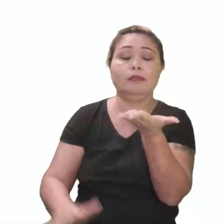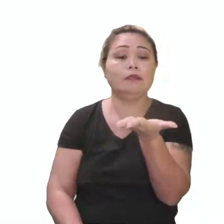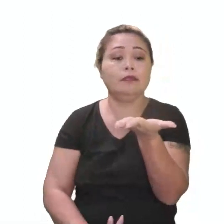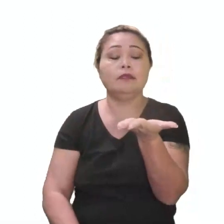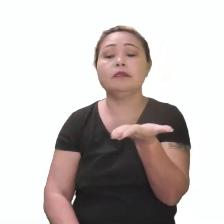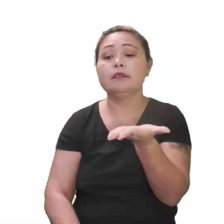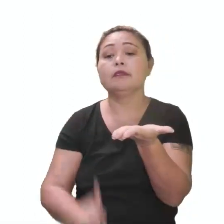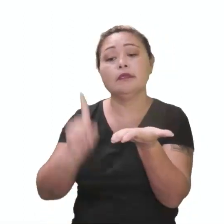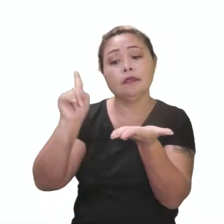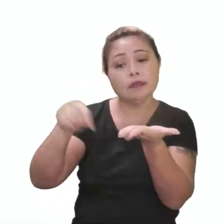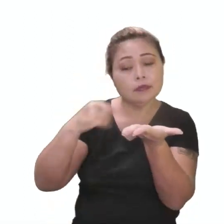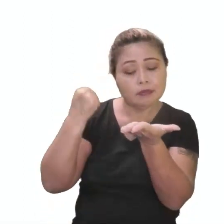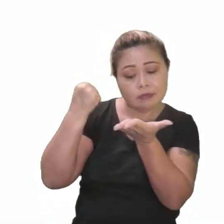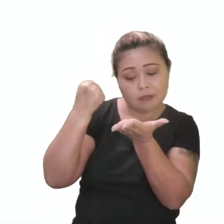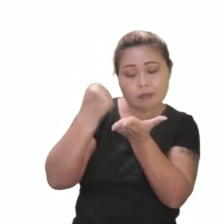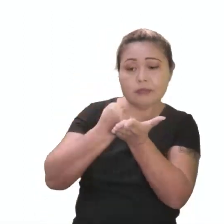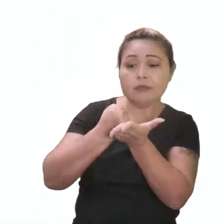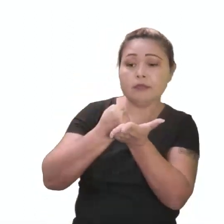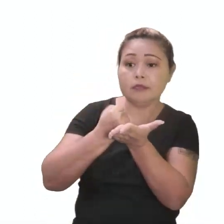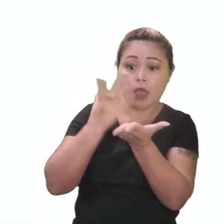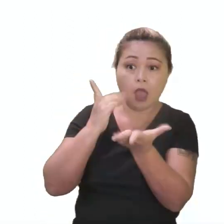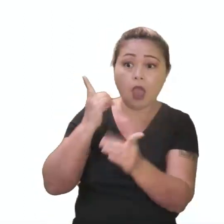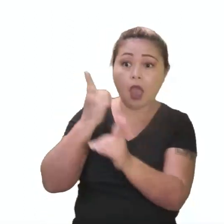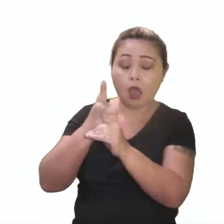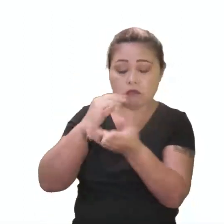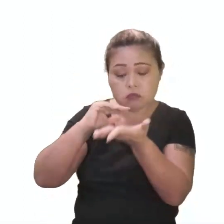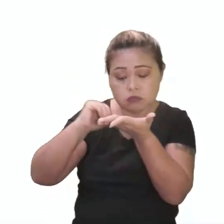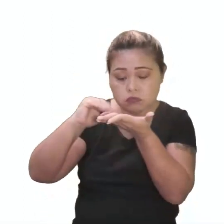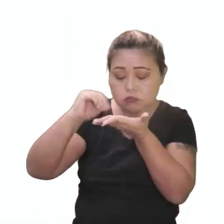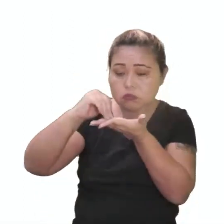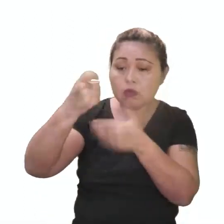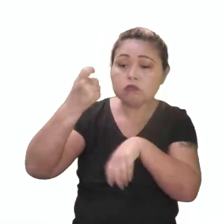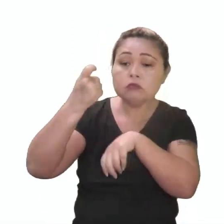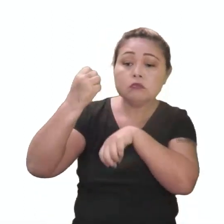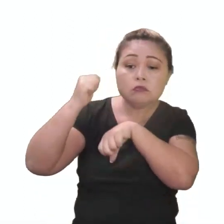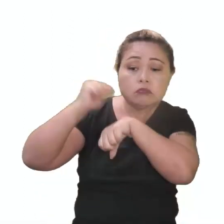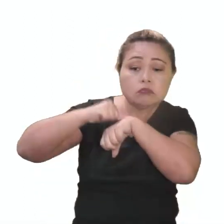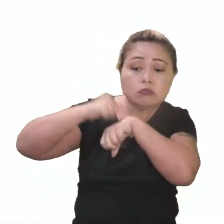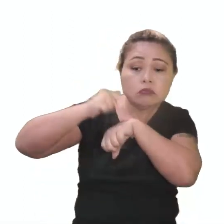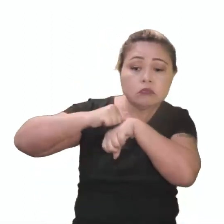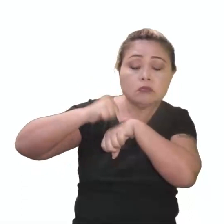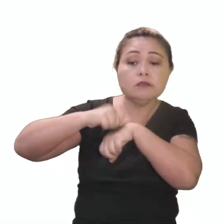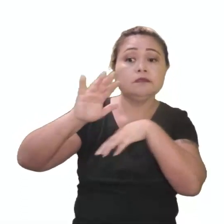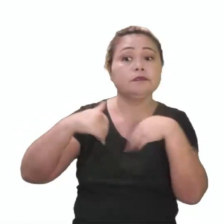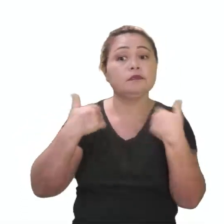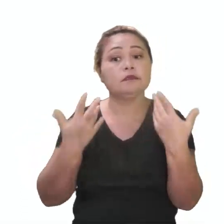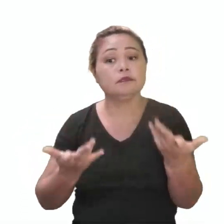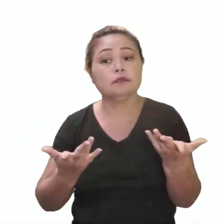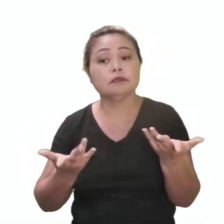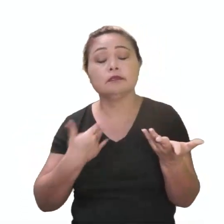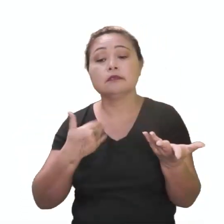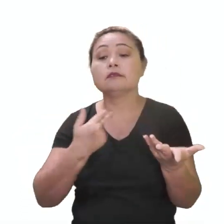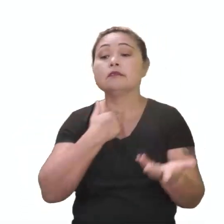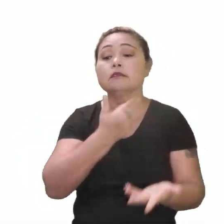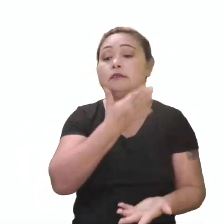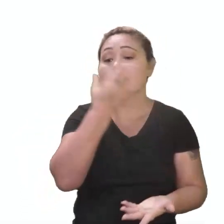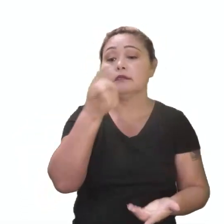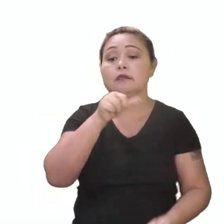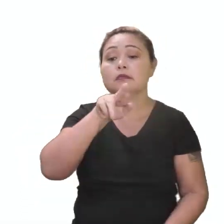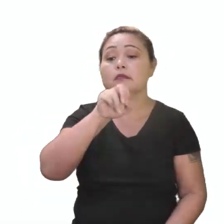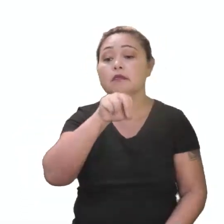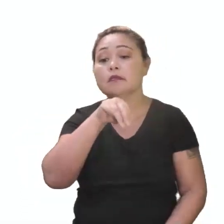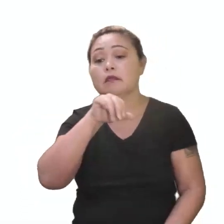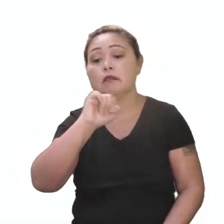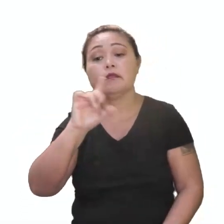fóssil, tá? Que é a descoberta nessas formações rochosas. Ah, professora, mas a gente não pode esquecer também das